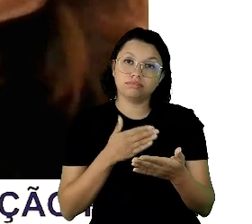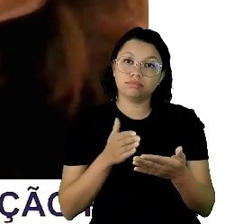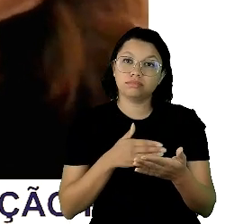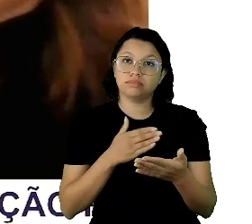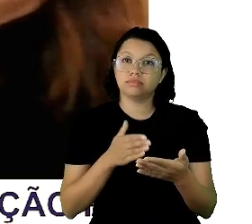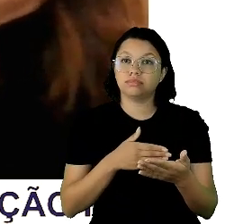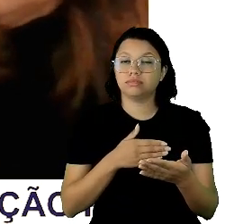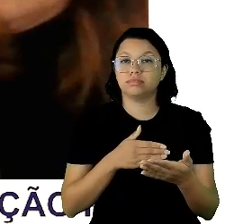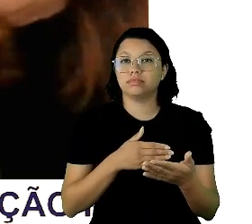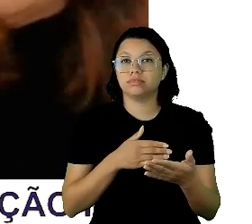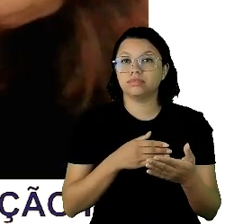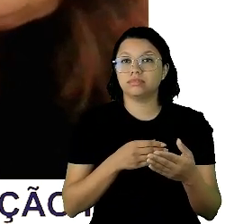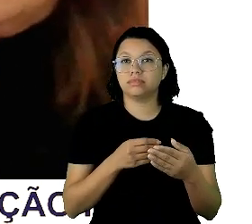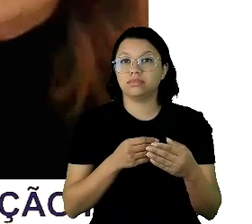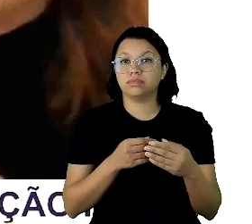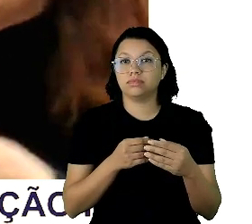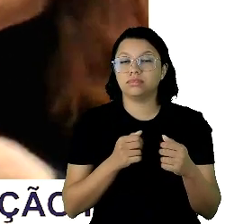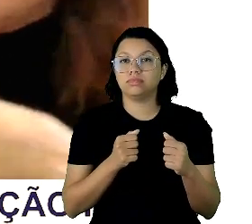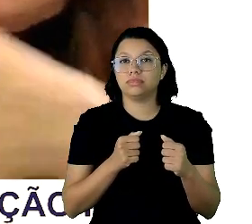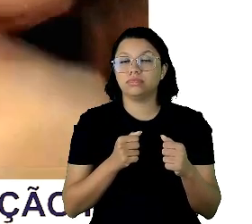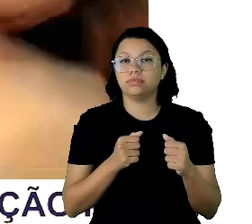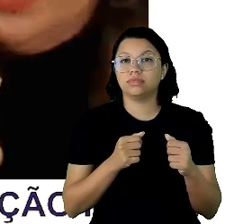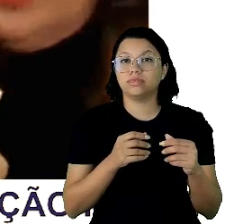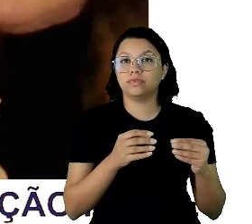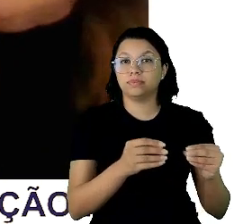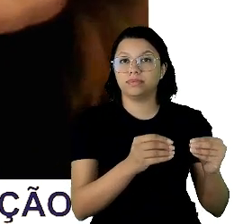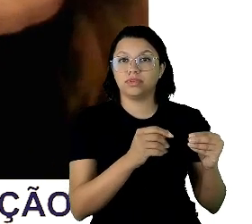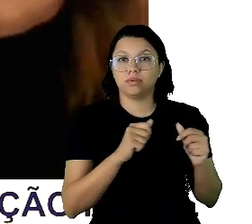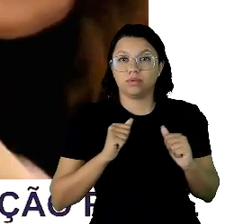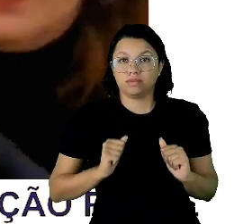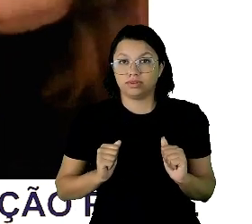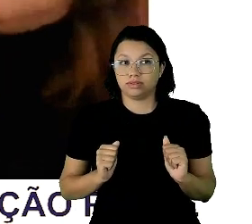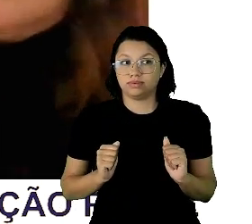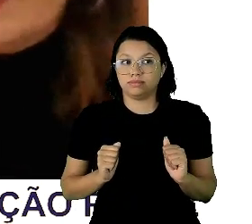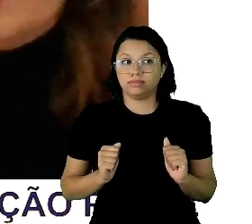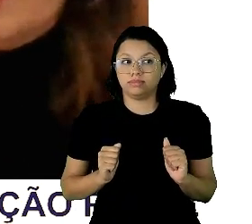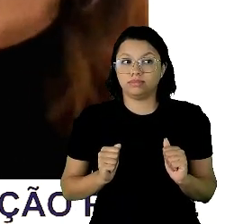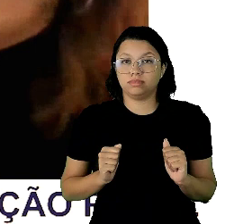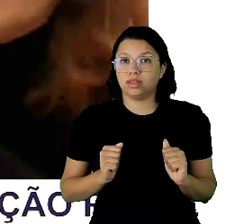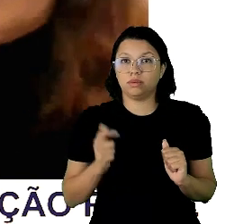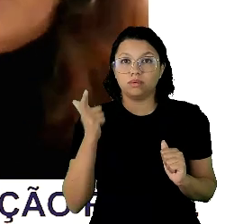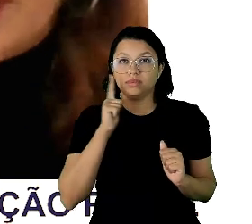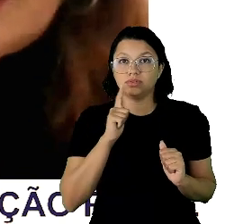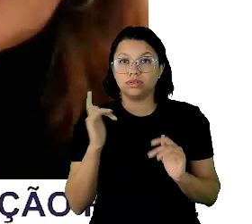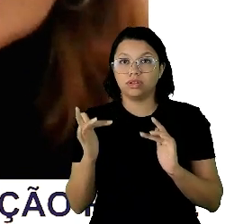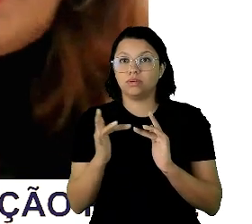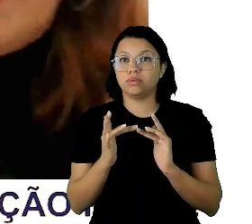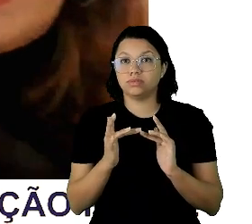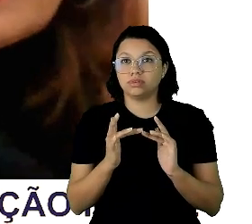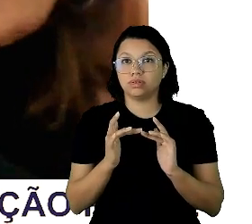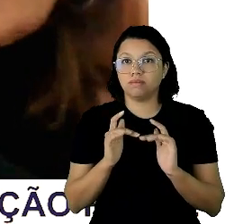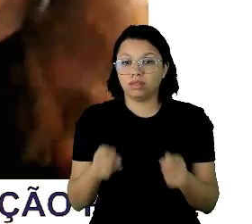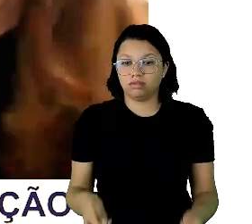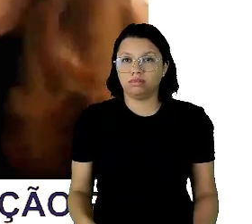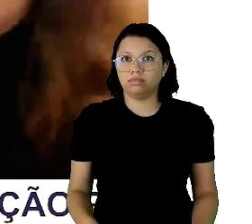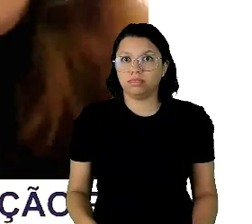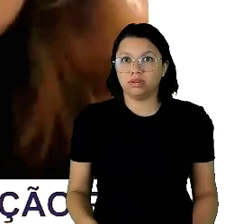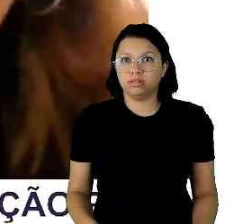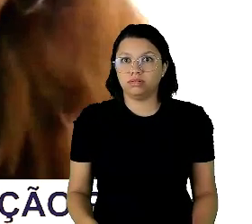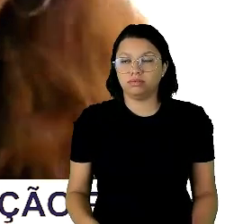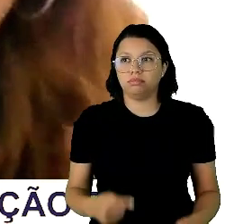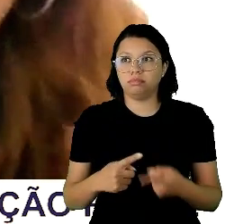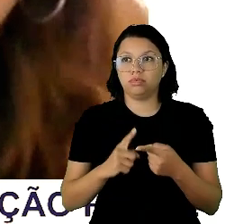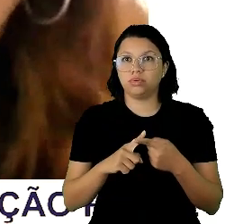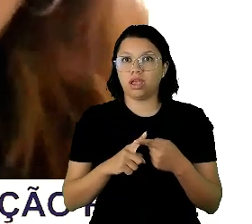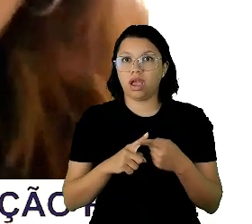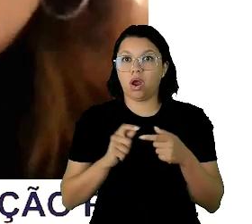a mão nos seios dela. Aí ele pegou e começou a botar a mão na perna. Ela pegava a revista e punha a revista na perna. E aí